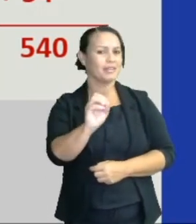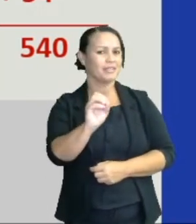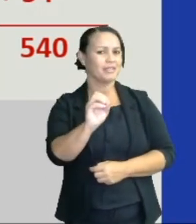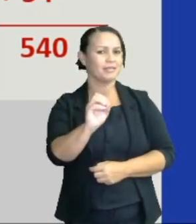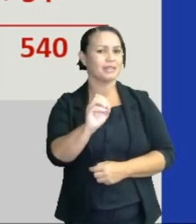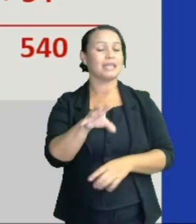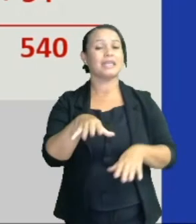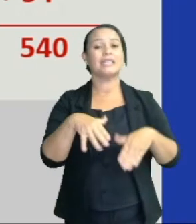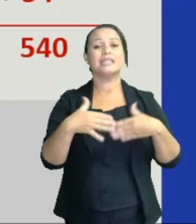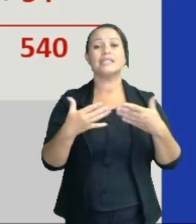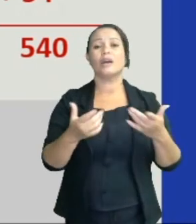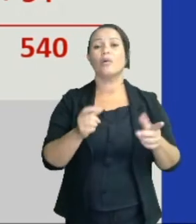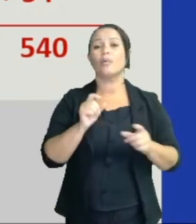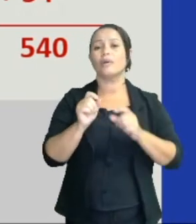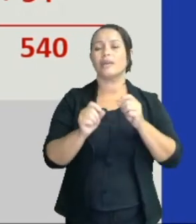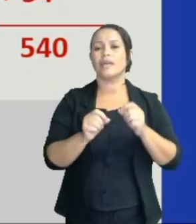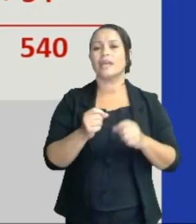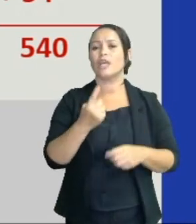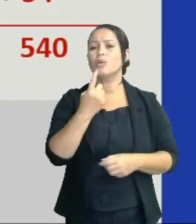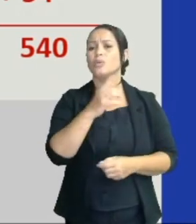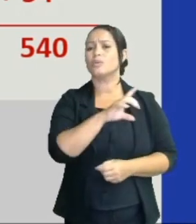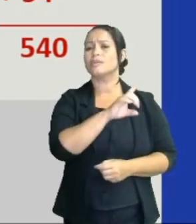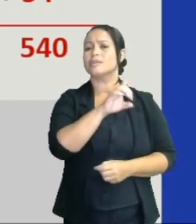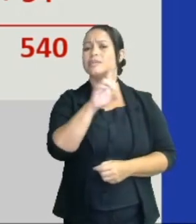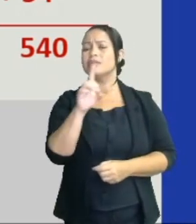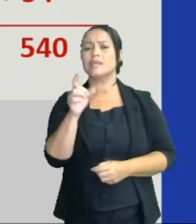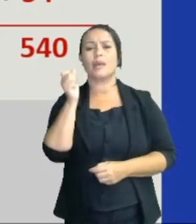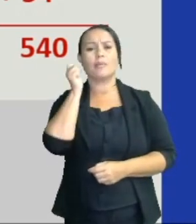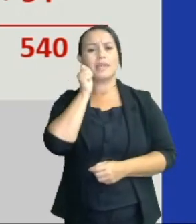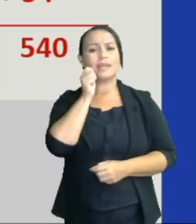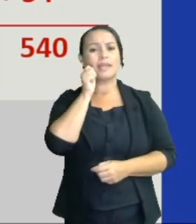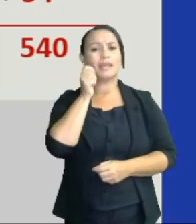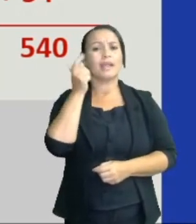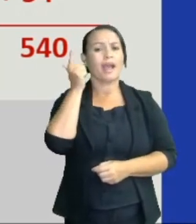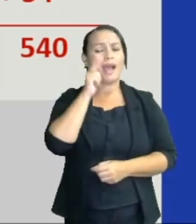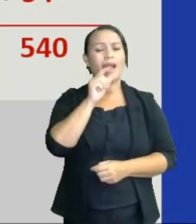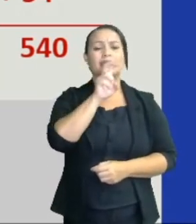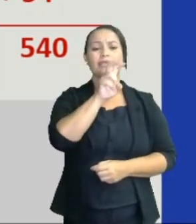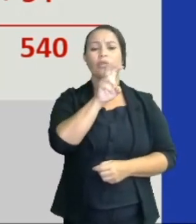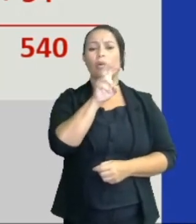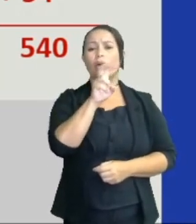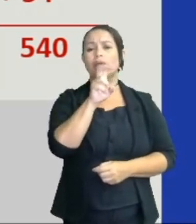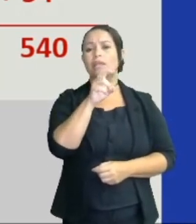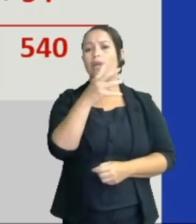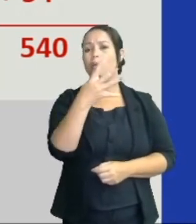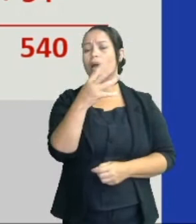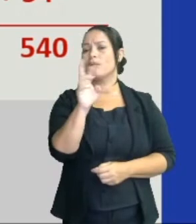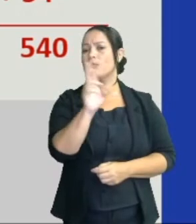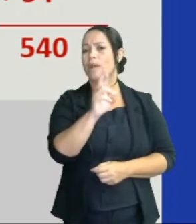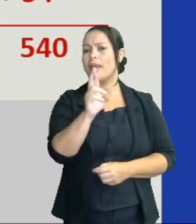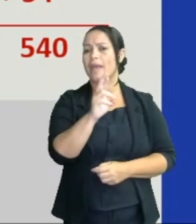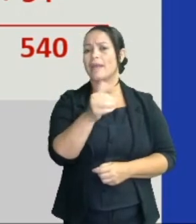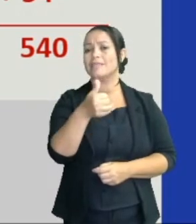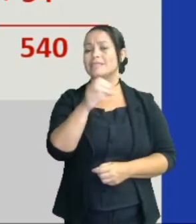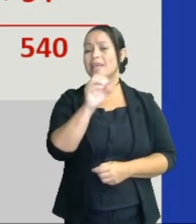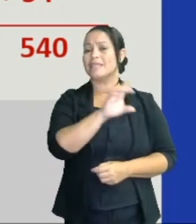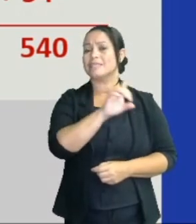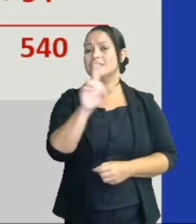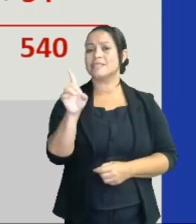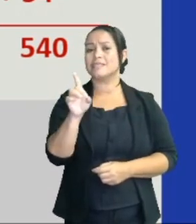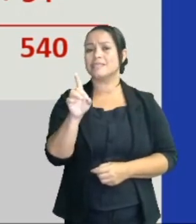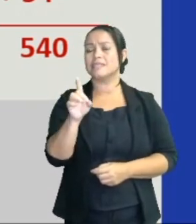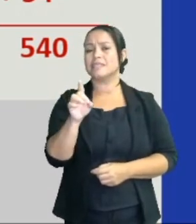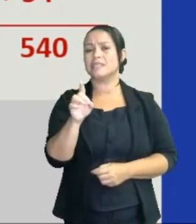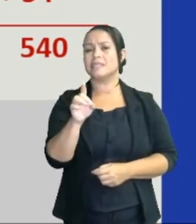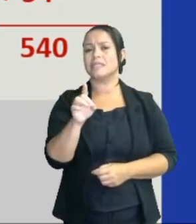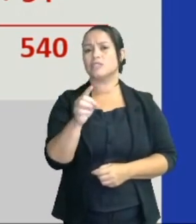540. Então, ó, em um dia, ela ganha R$ 54. Em 10 dias,